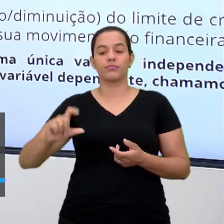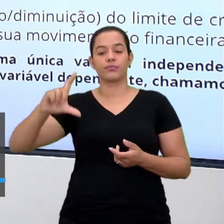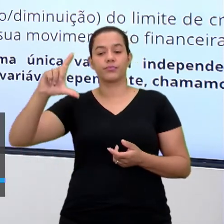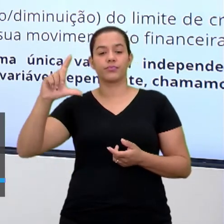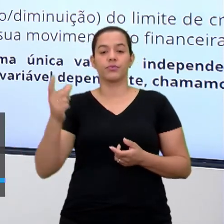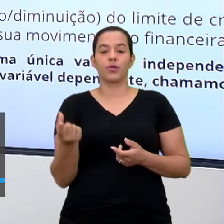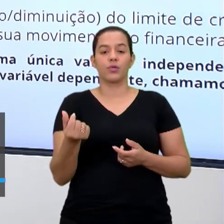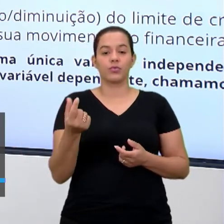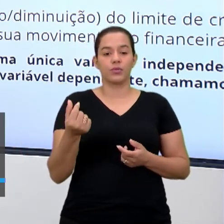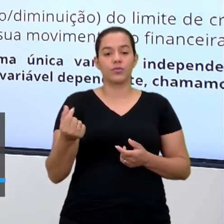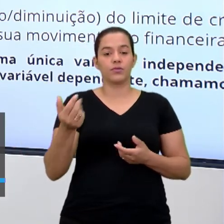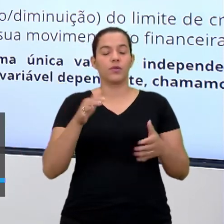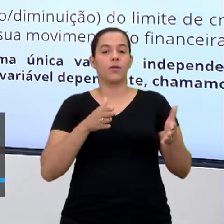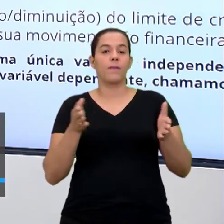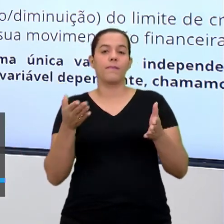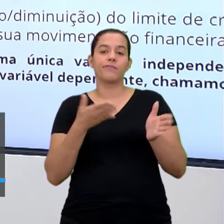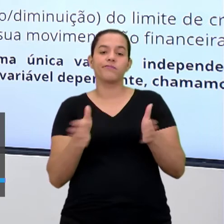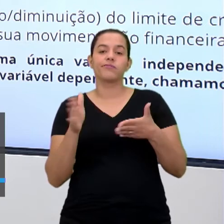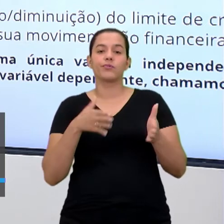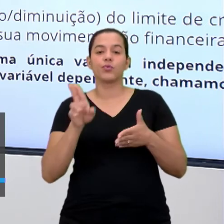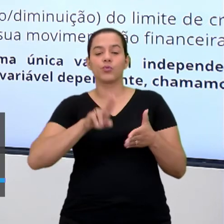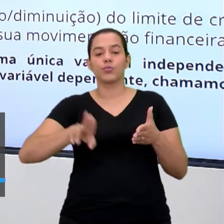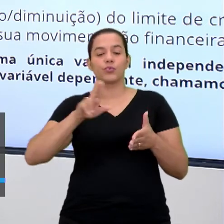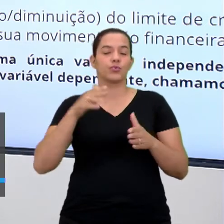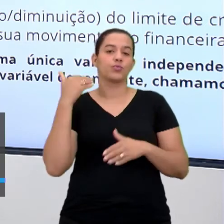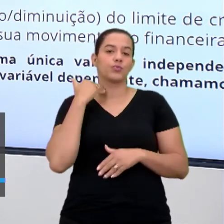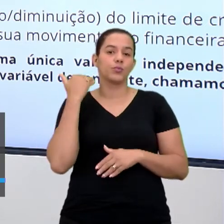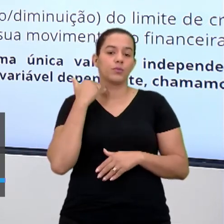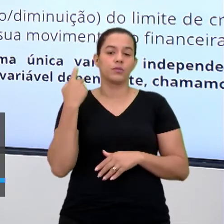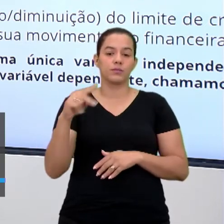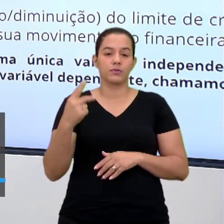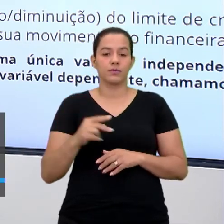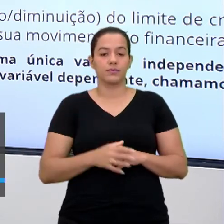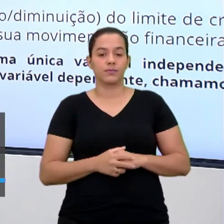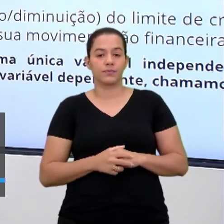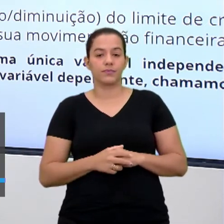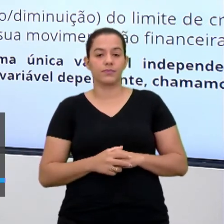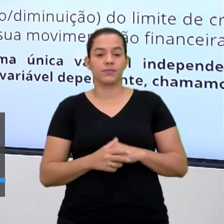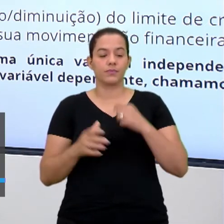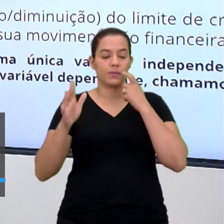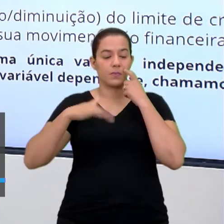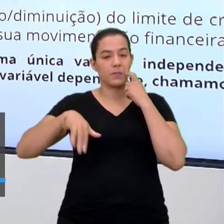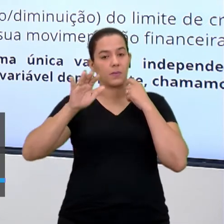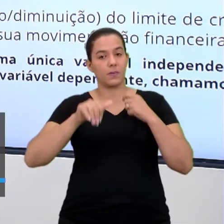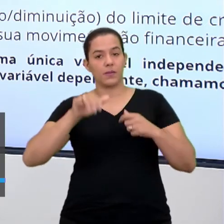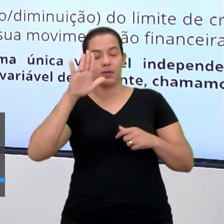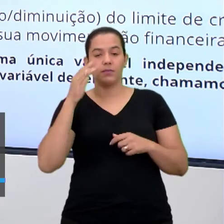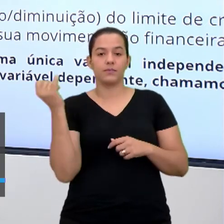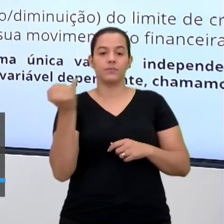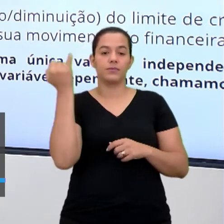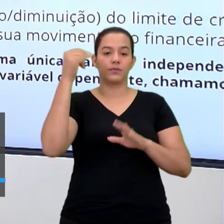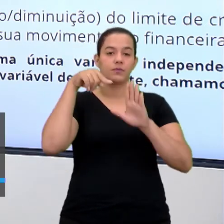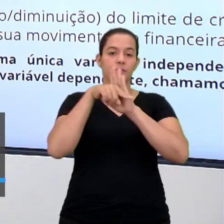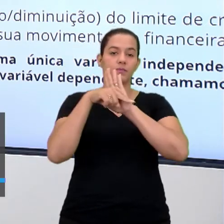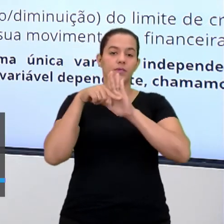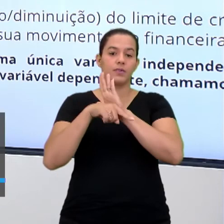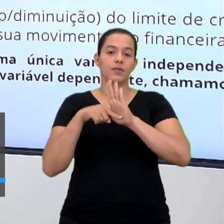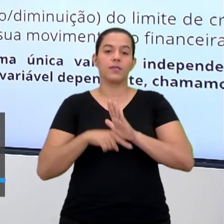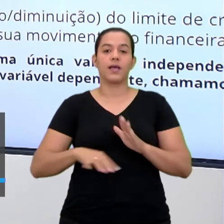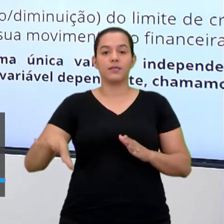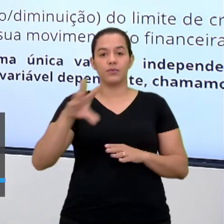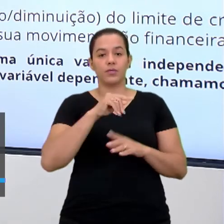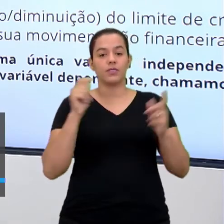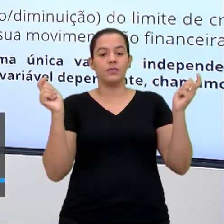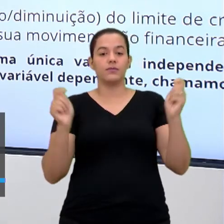função da movimentação bancária dele, por exemplo. Então, a questão mais importante aí a ser analisada é o que é, tá? É